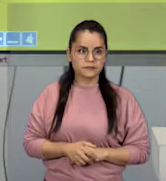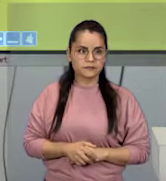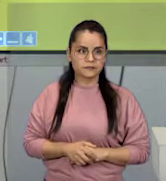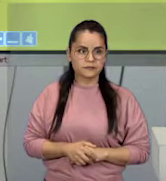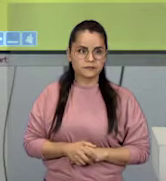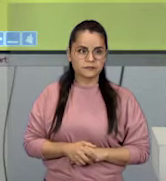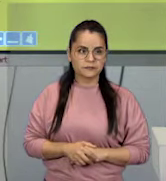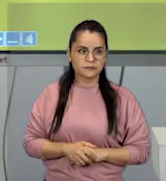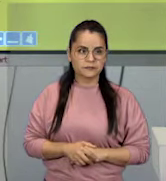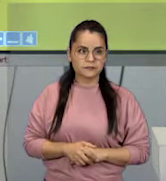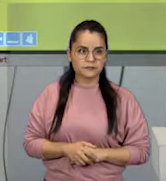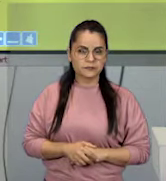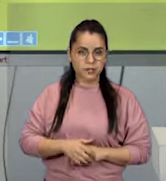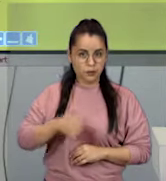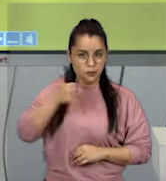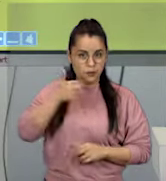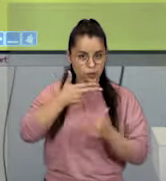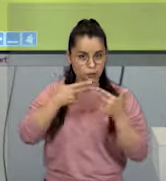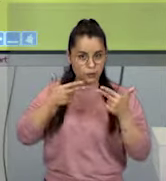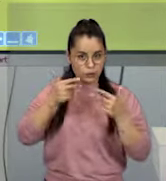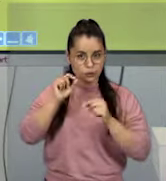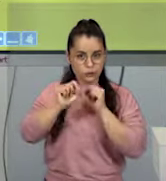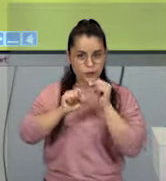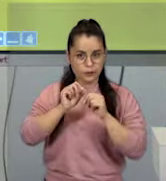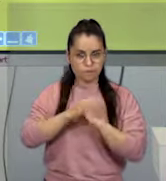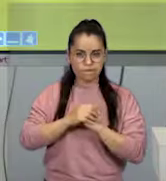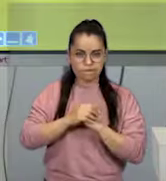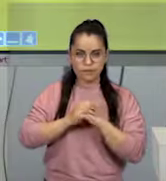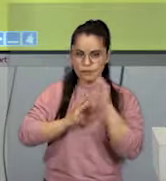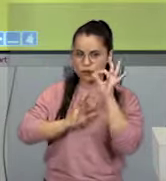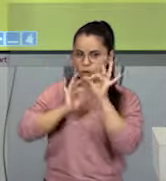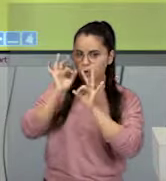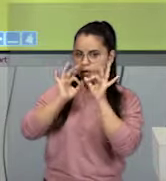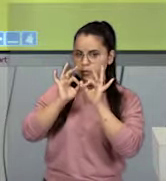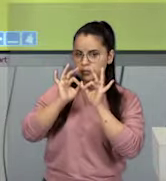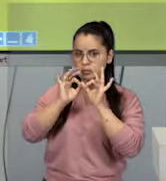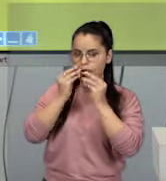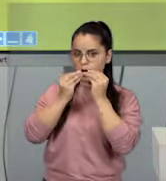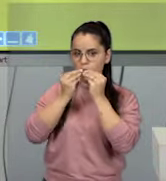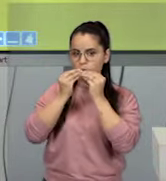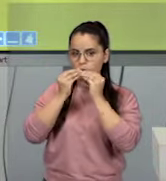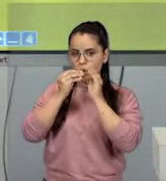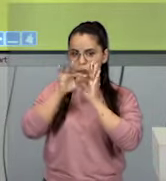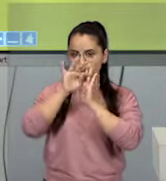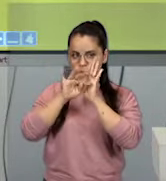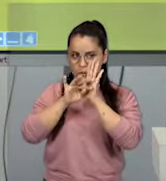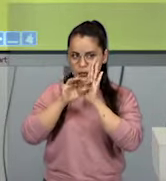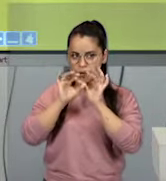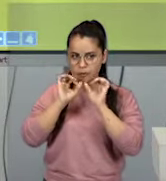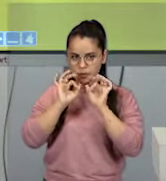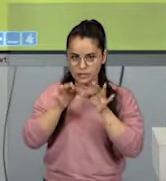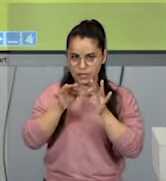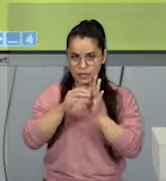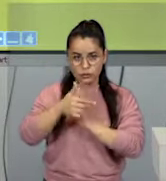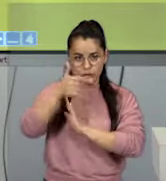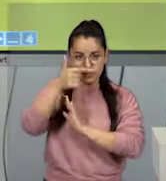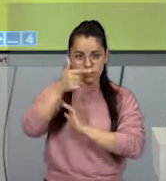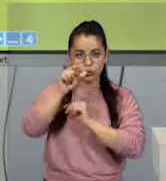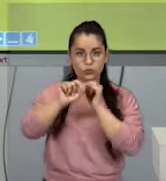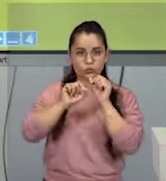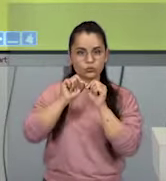o primeiro passo vamos montar a equação de combustão para cada uma segundo